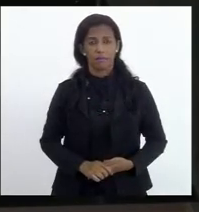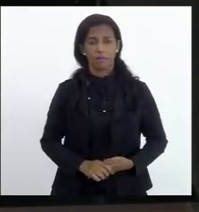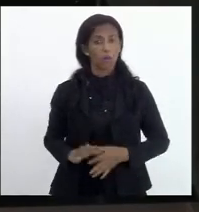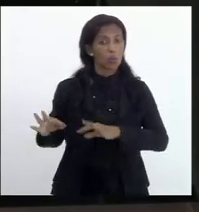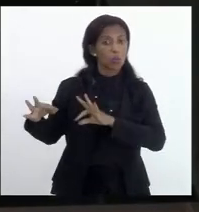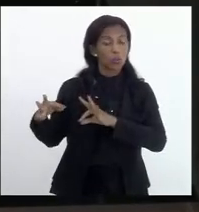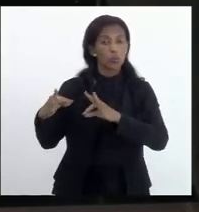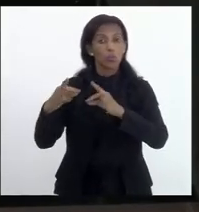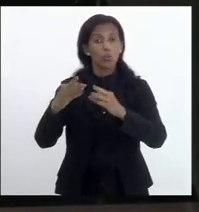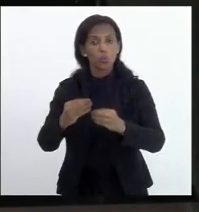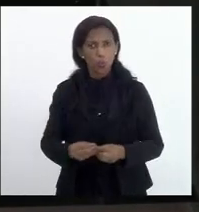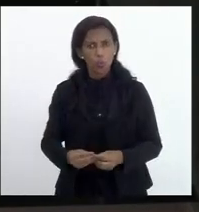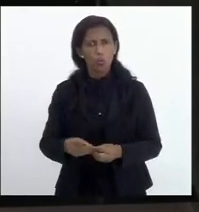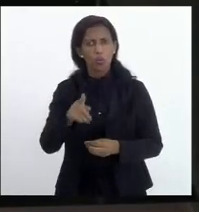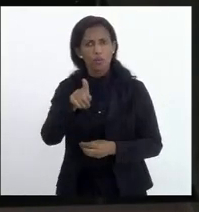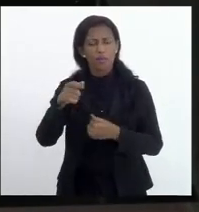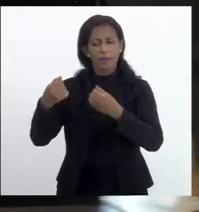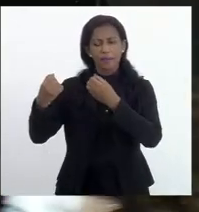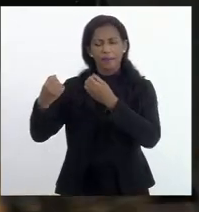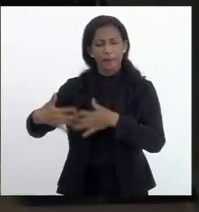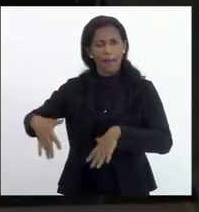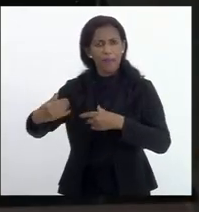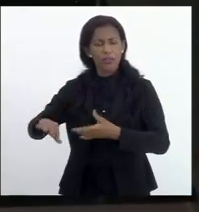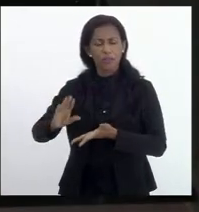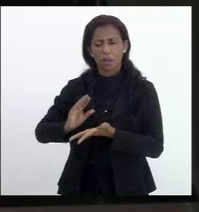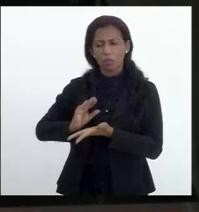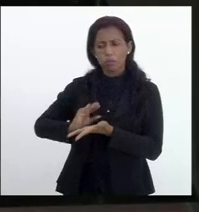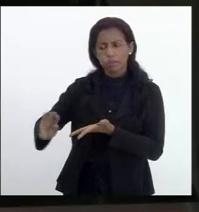Tudo aquilo que você gasta de recursos,